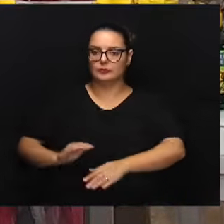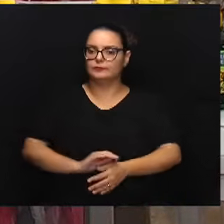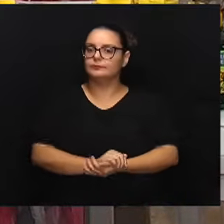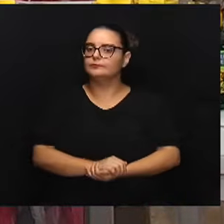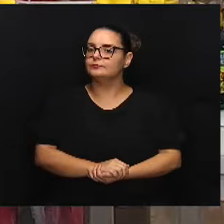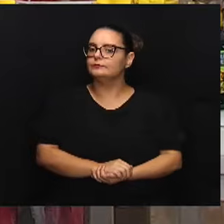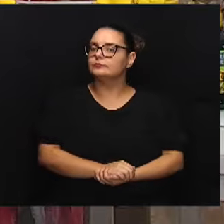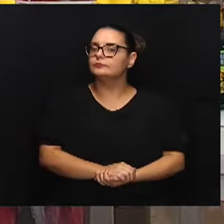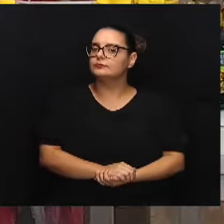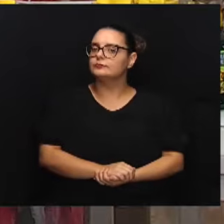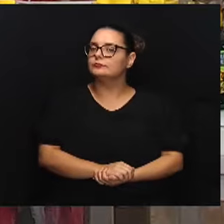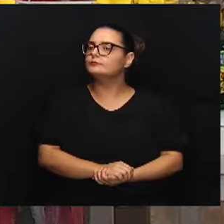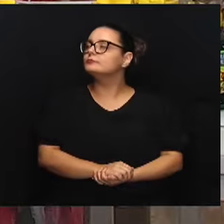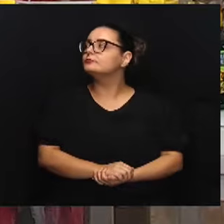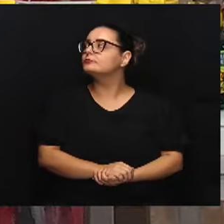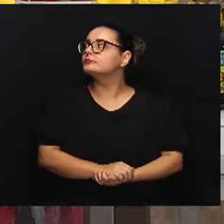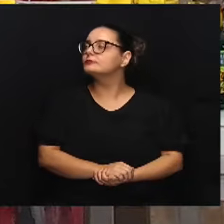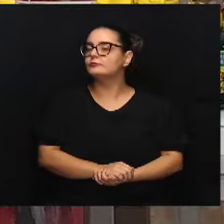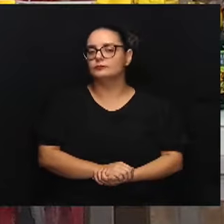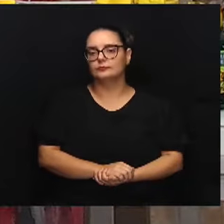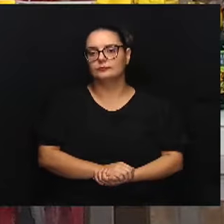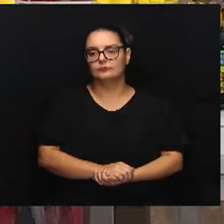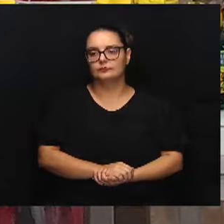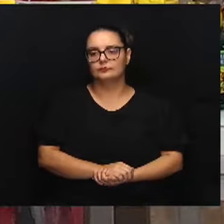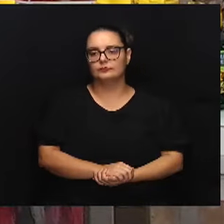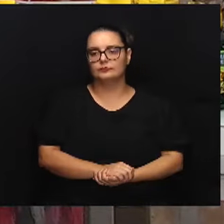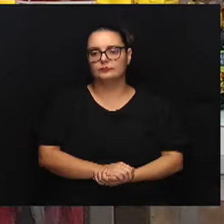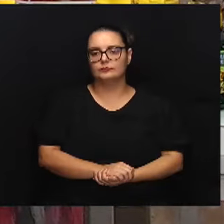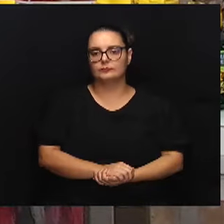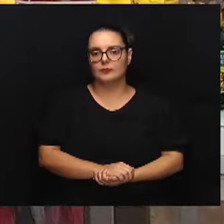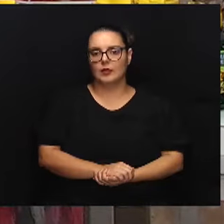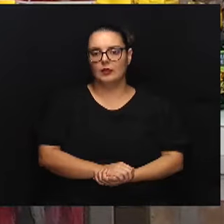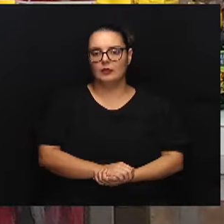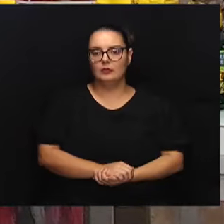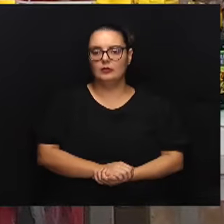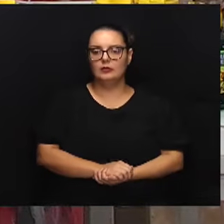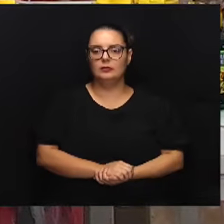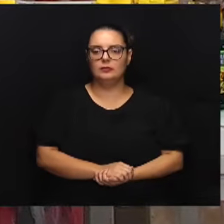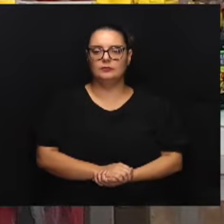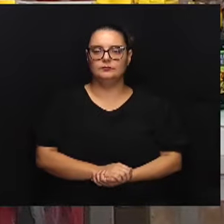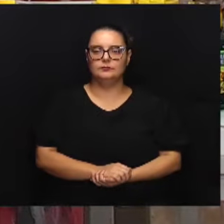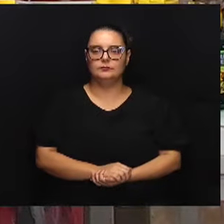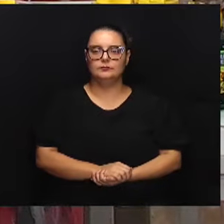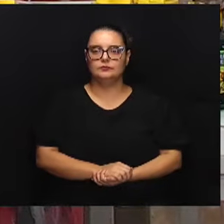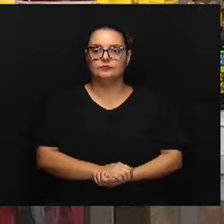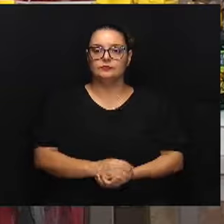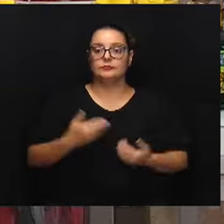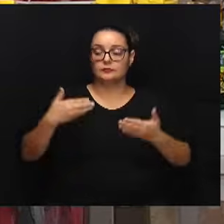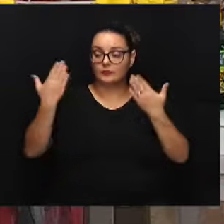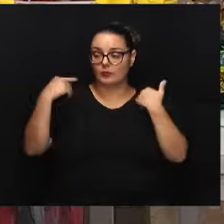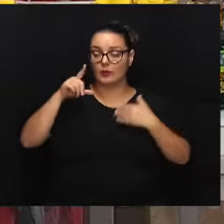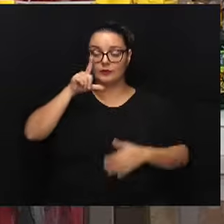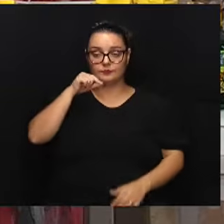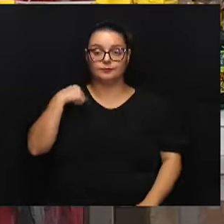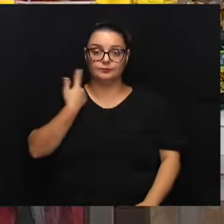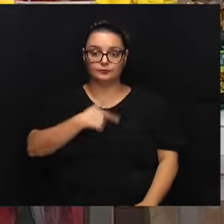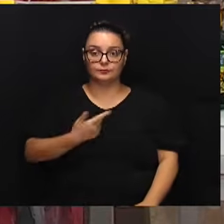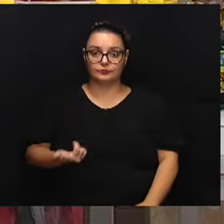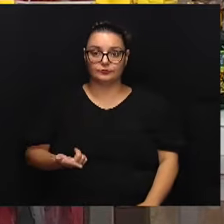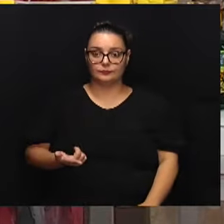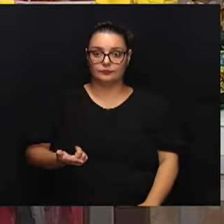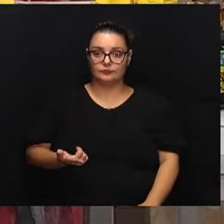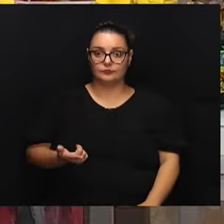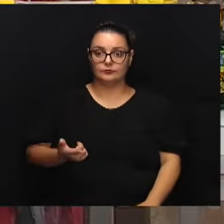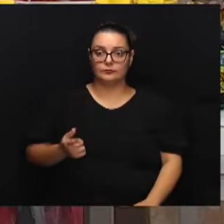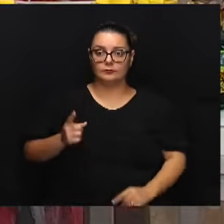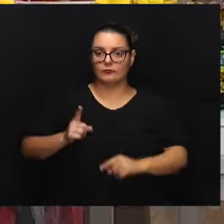Que está passando atrás do nosso pássaro. Tá. Certo? Agora vocês vão pegar um